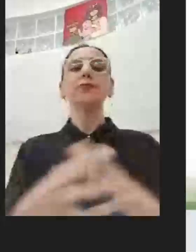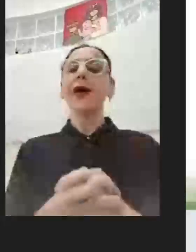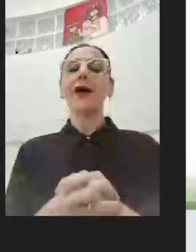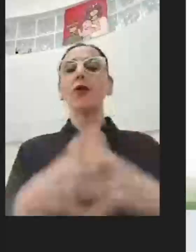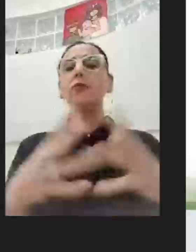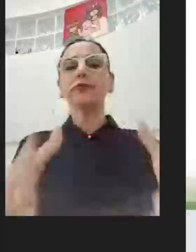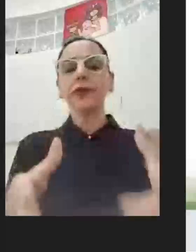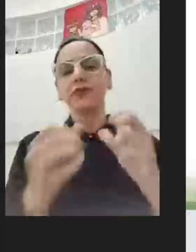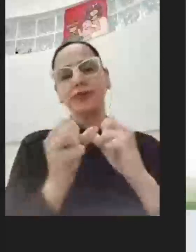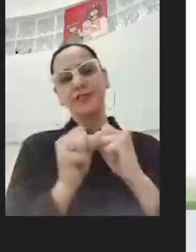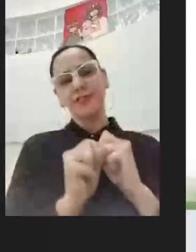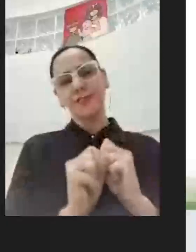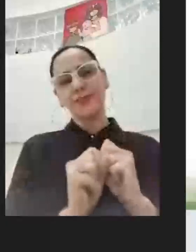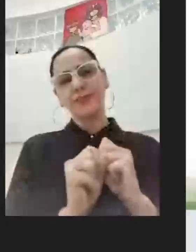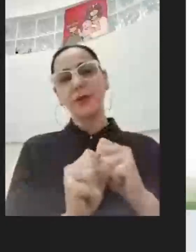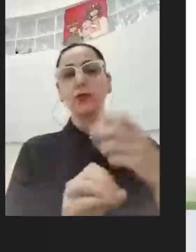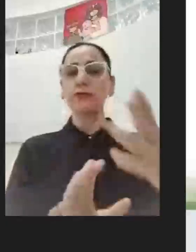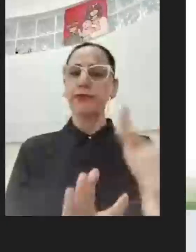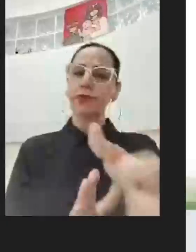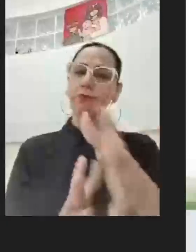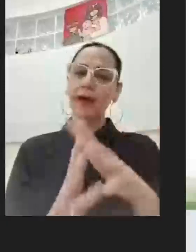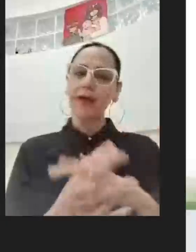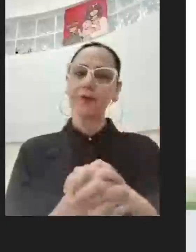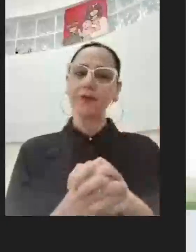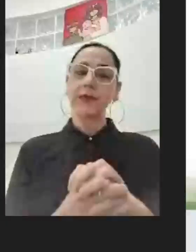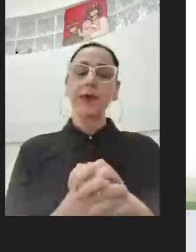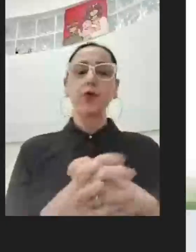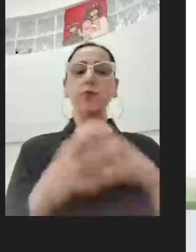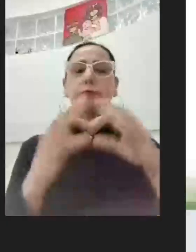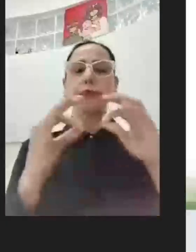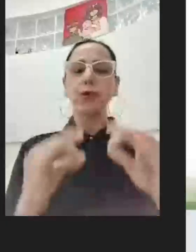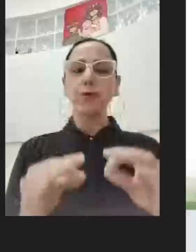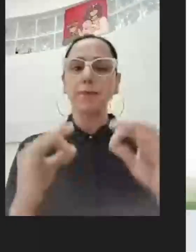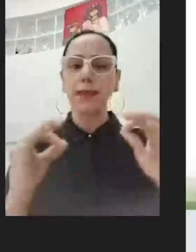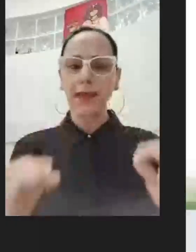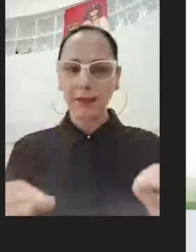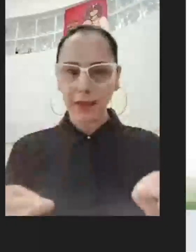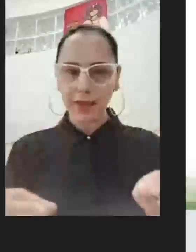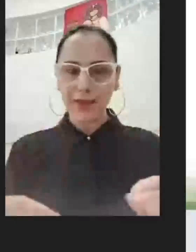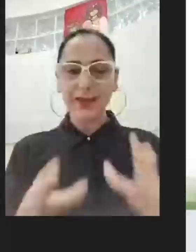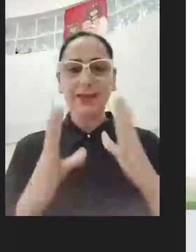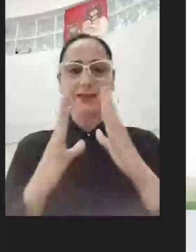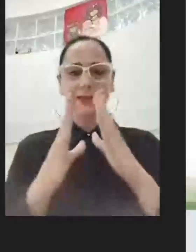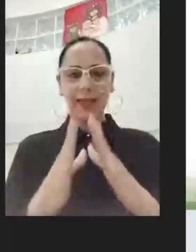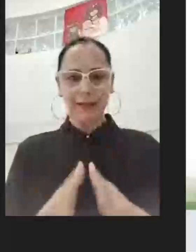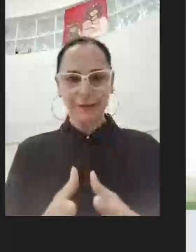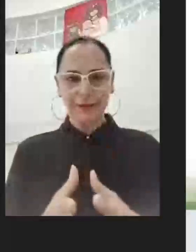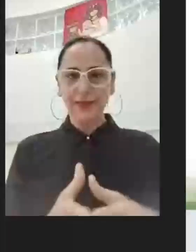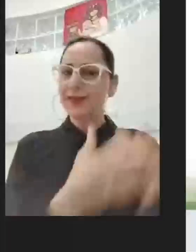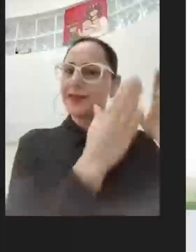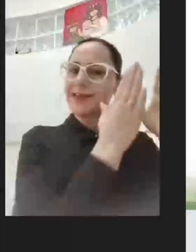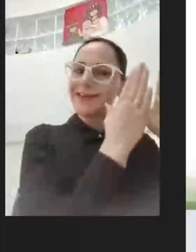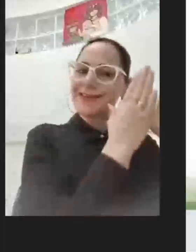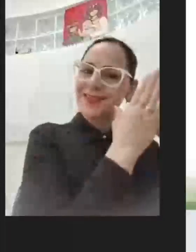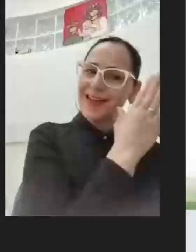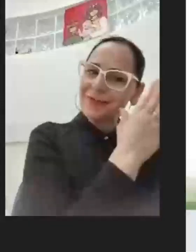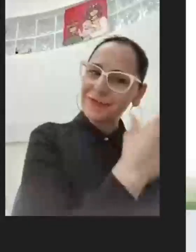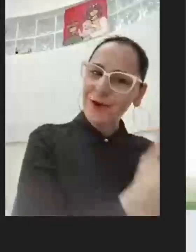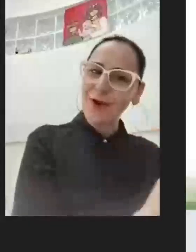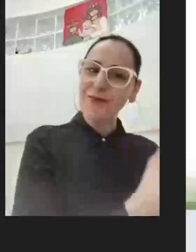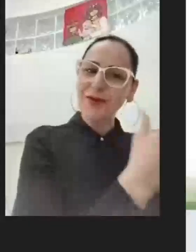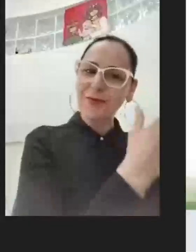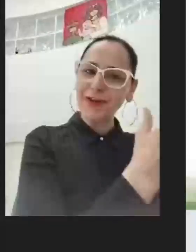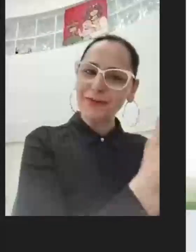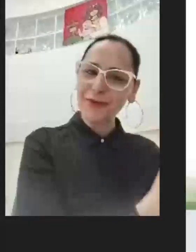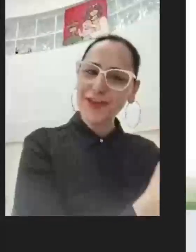pedi para ela me contar como foi a gestação, como foi o parto. O problema estava